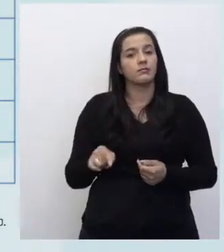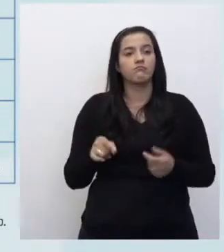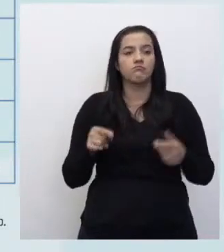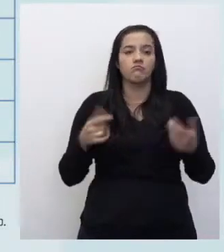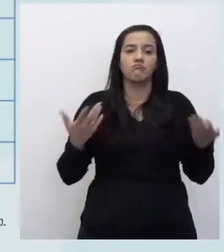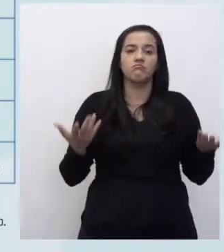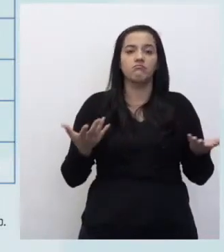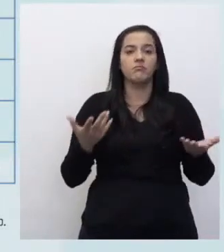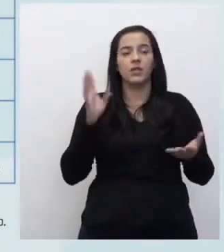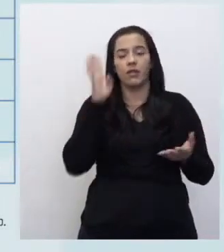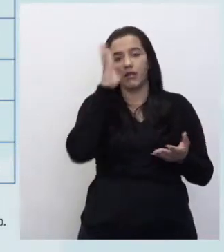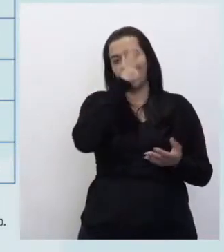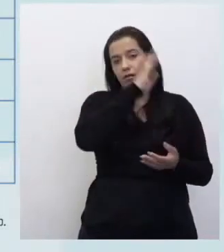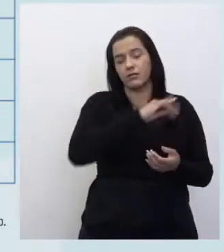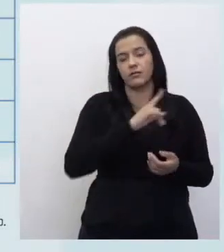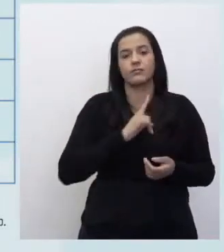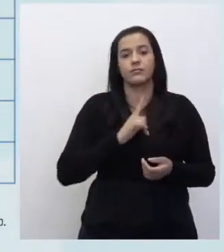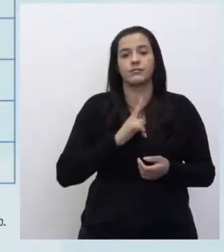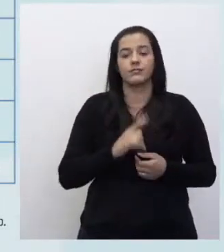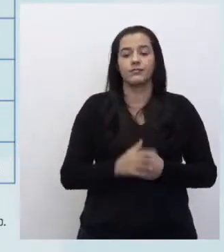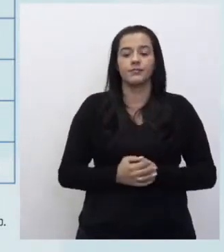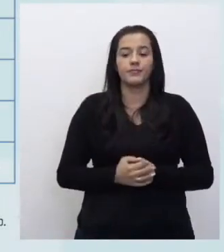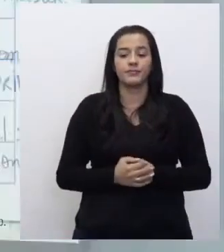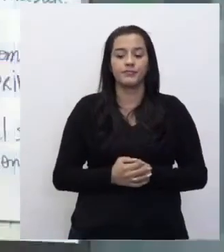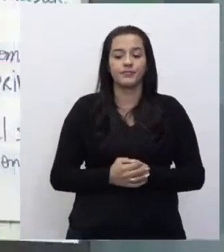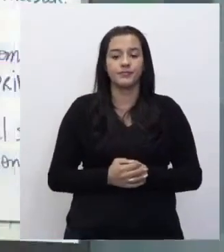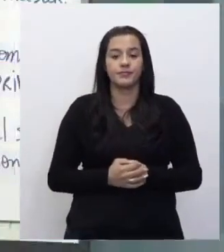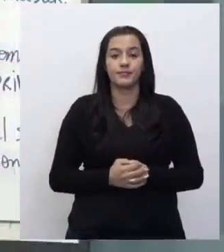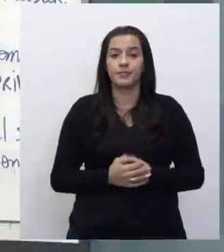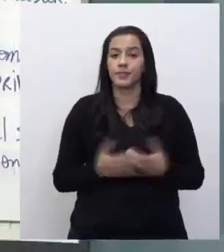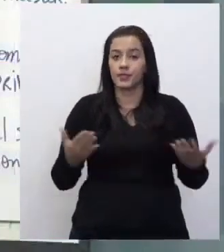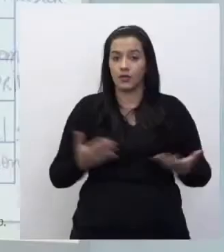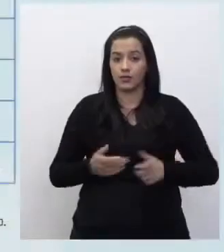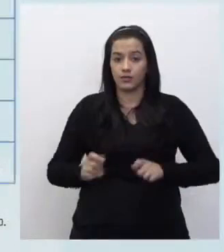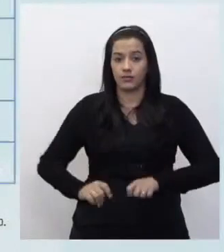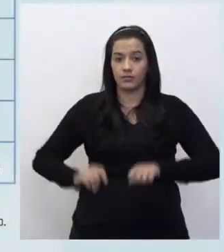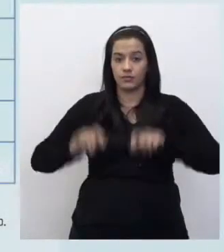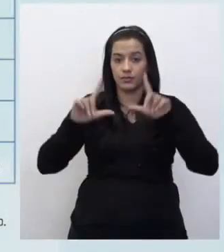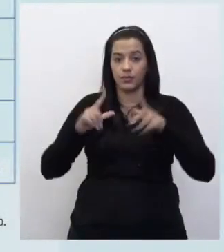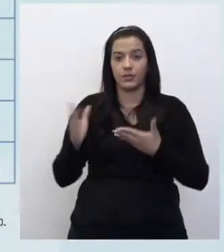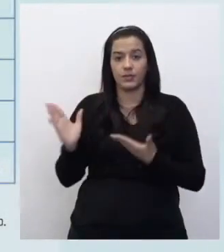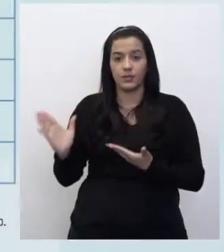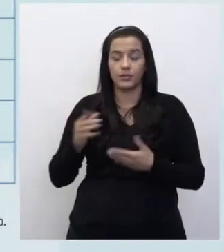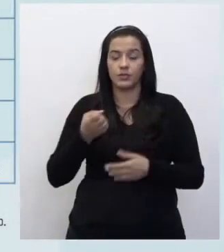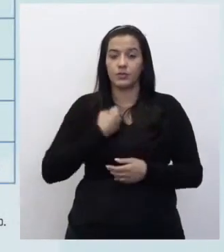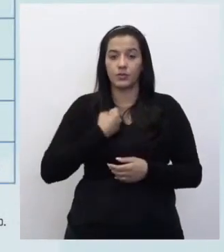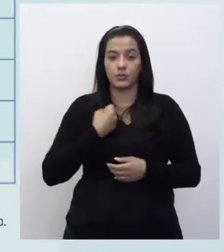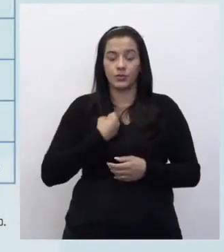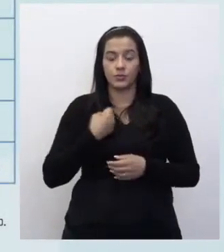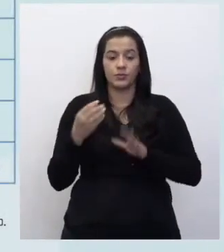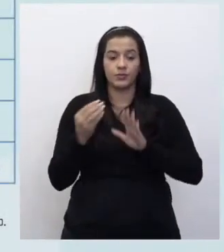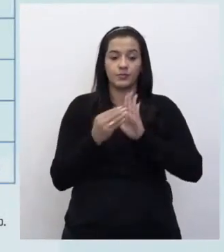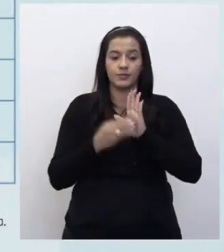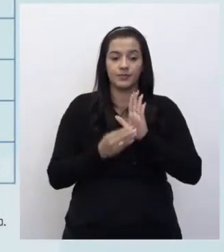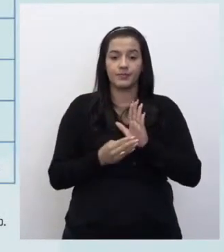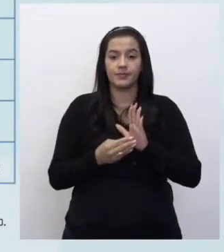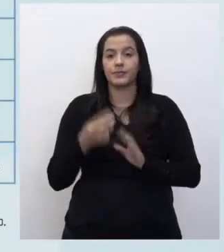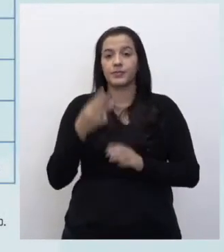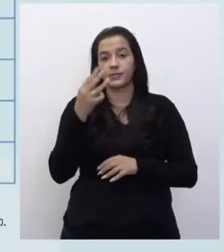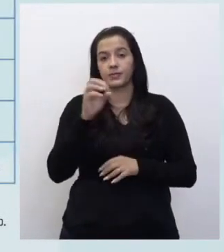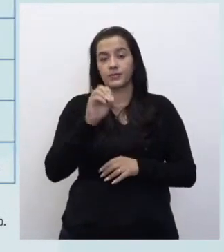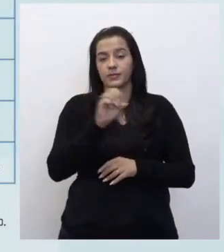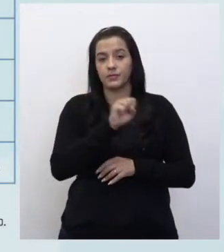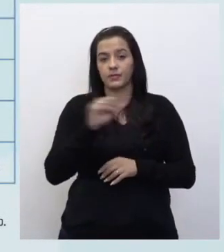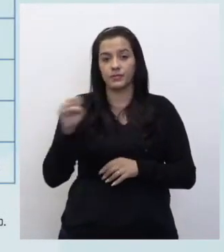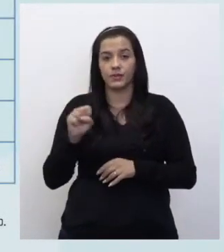é causa de distração. Ok. Então, vai ficar na tela para vocês esses números com essa informação. E agora eu vou dar 30